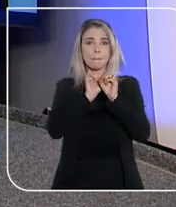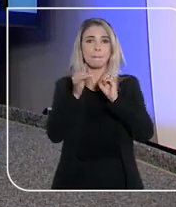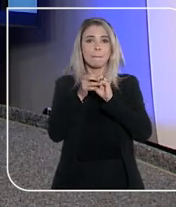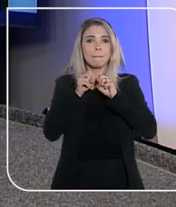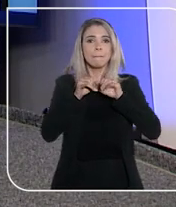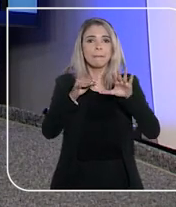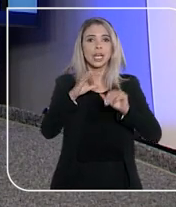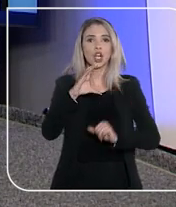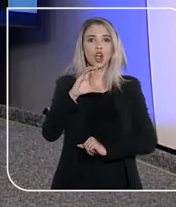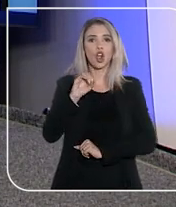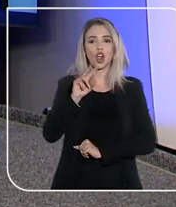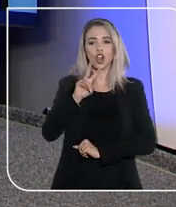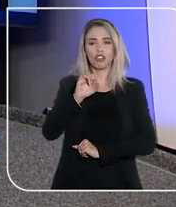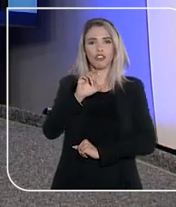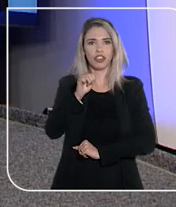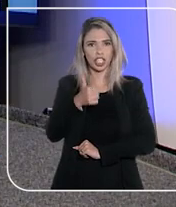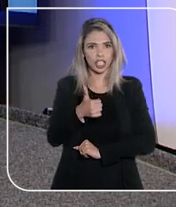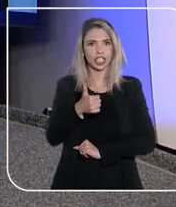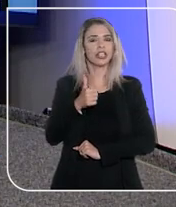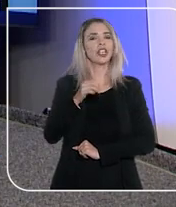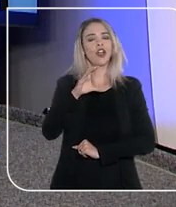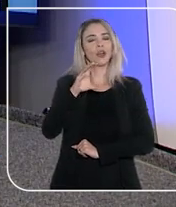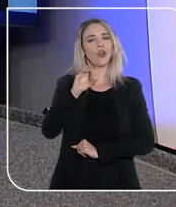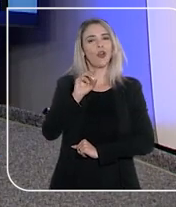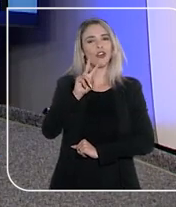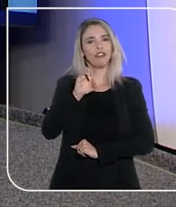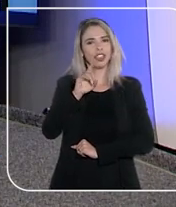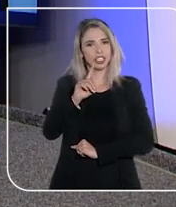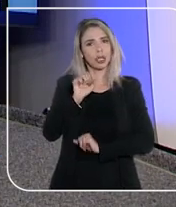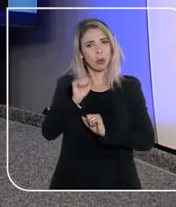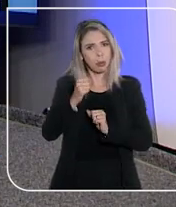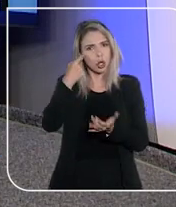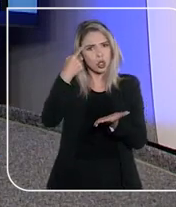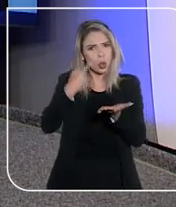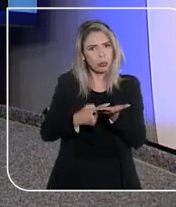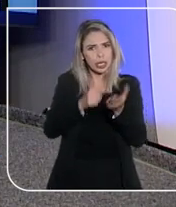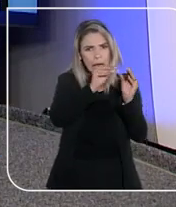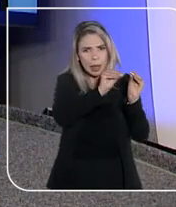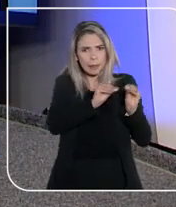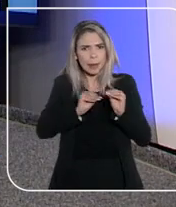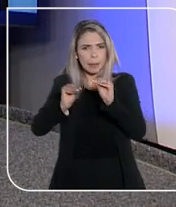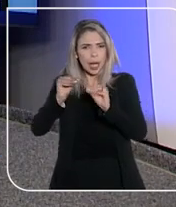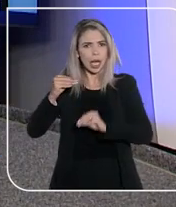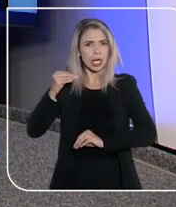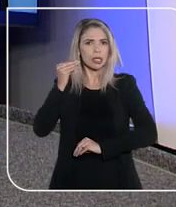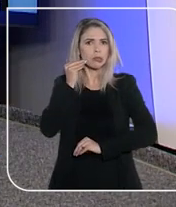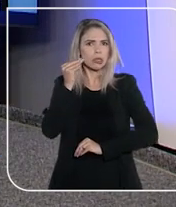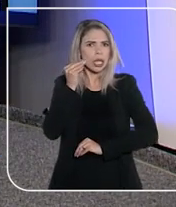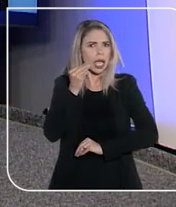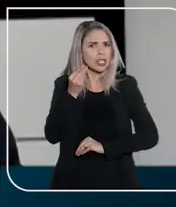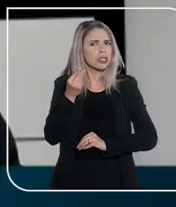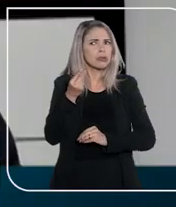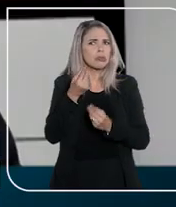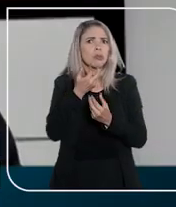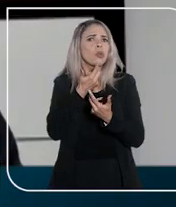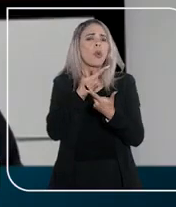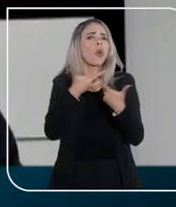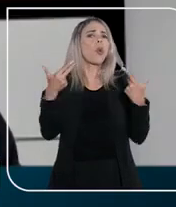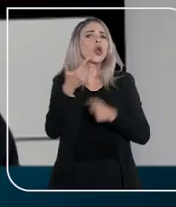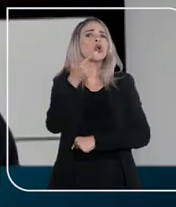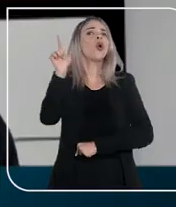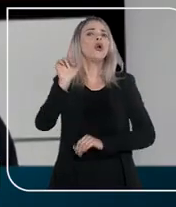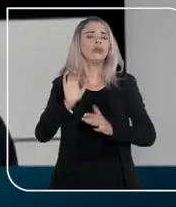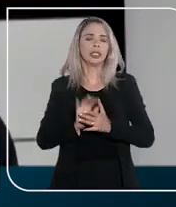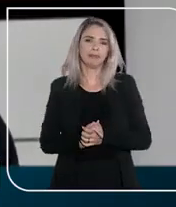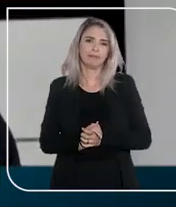Covid-19, é possível a realização ou remarcação desse teste para candidatos que alegam Perfeito. Algum outro motivo? Eu quero fazer a